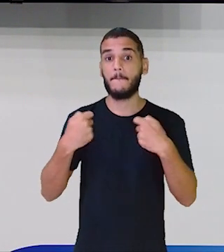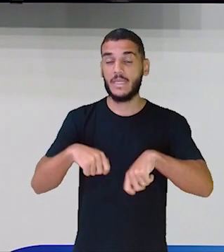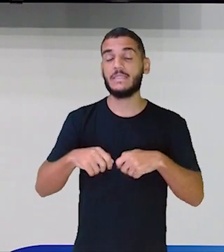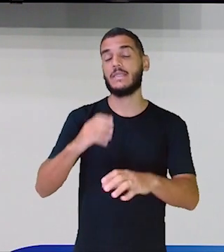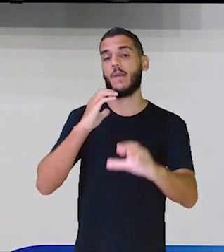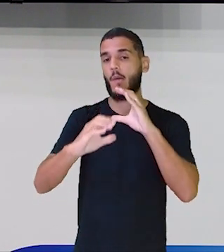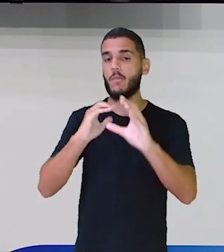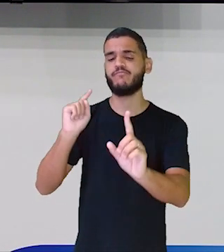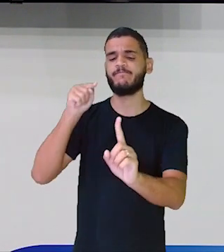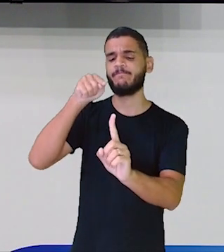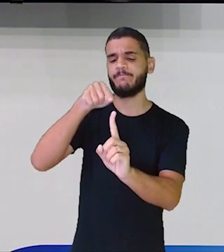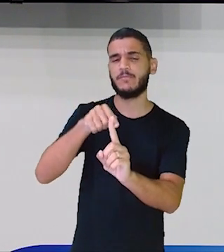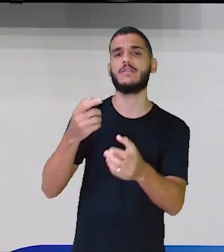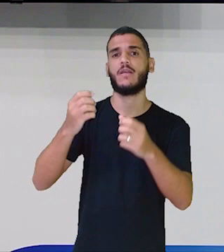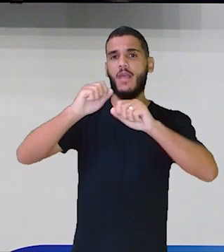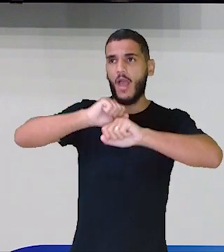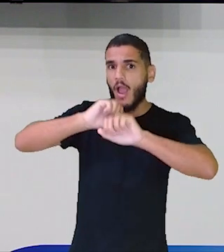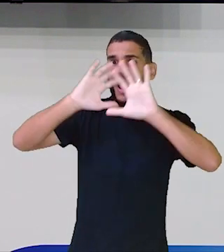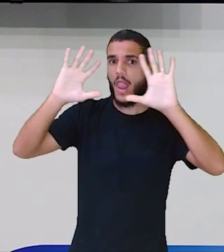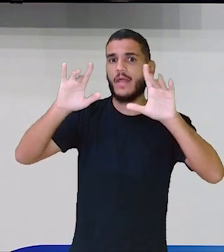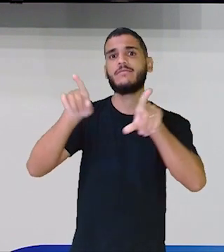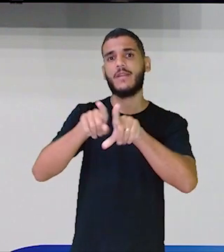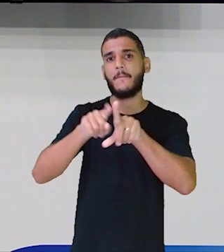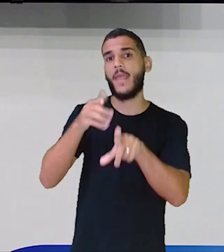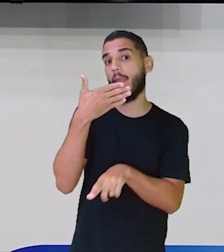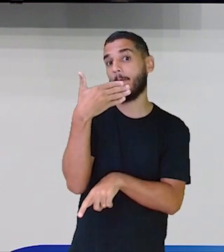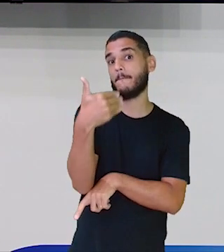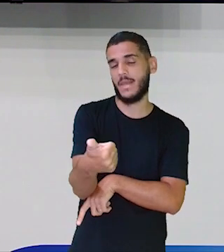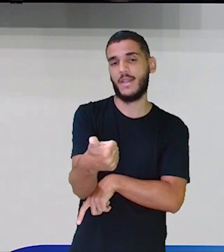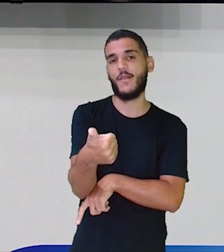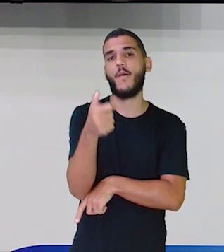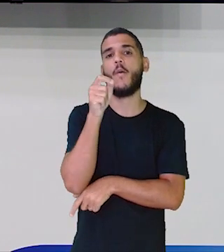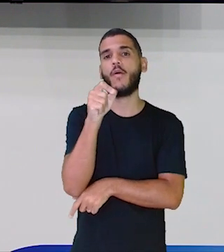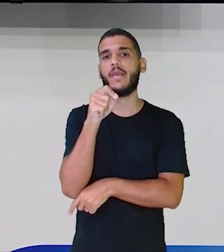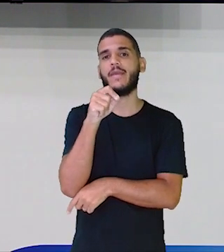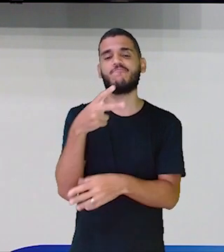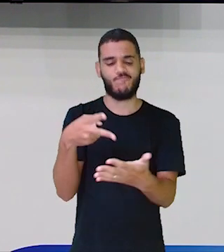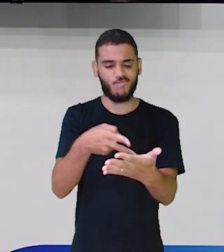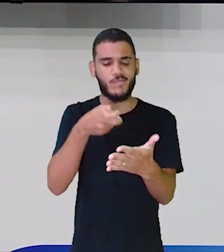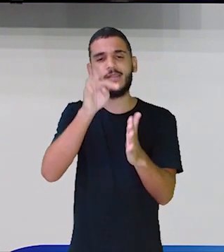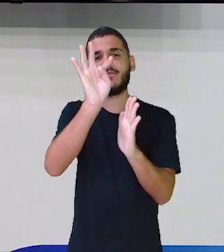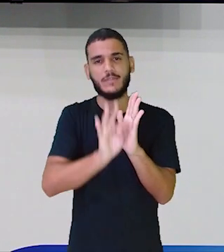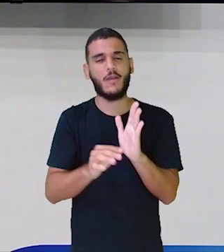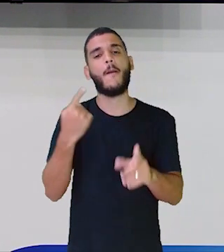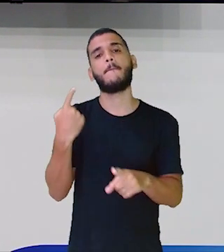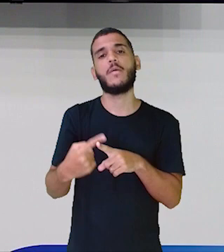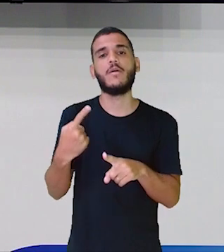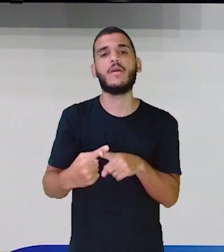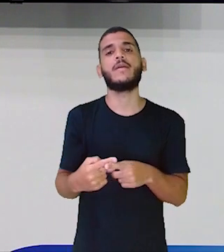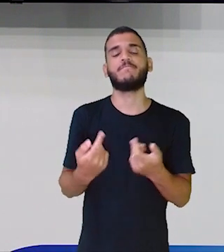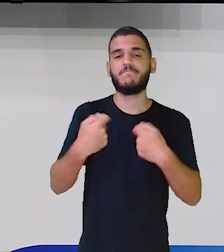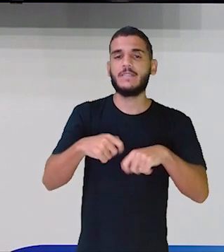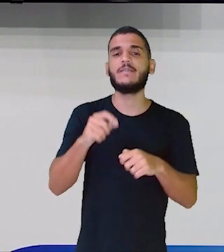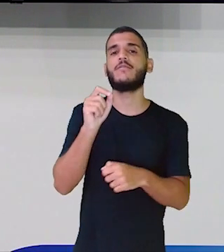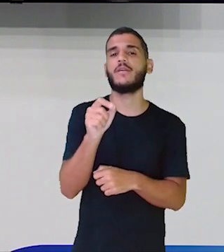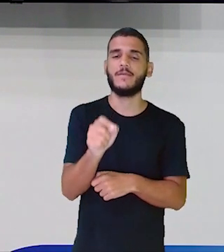mais objetiva, quanto mais clara, ela é melhor para a interpretação. E por isso ela precisa,